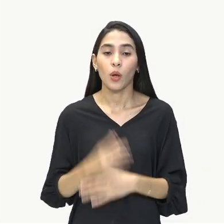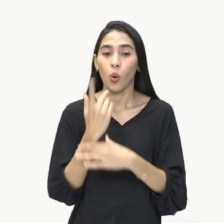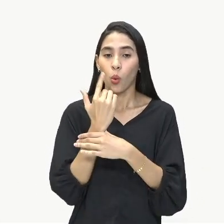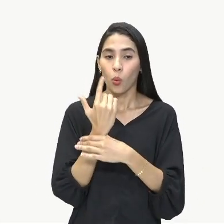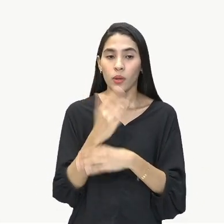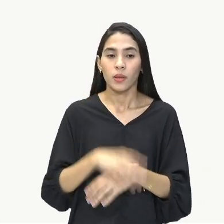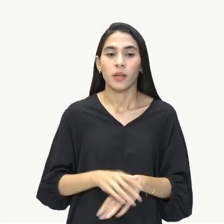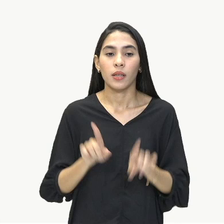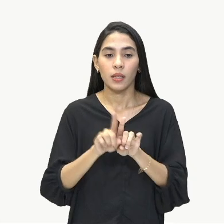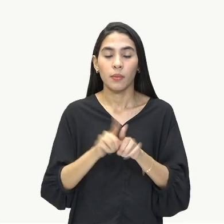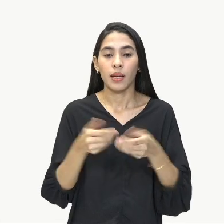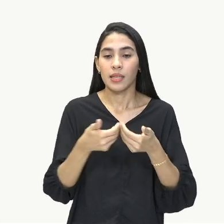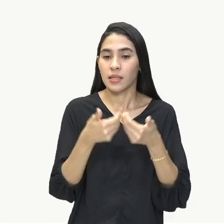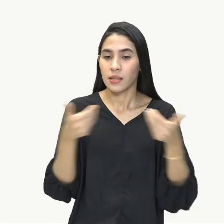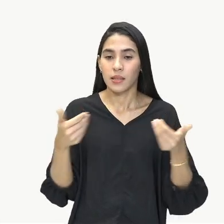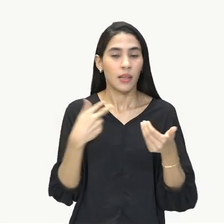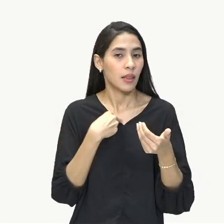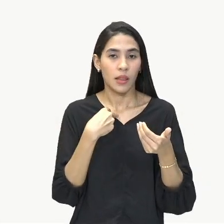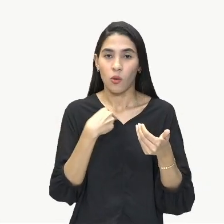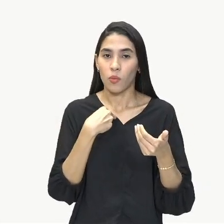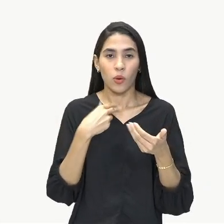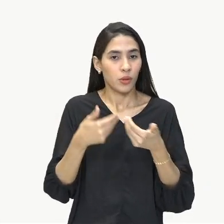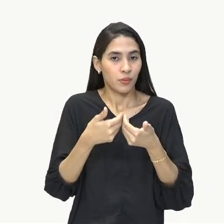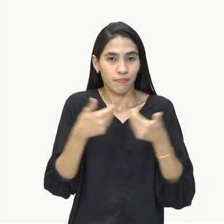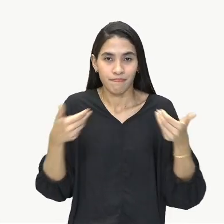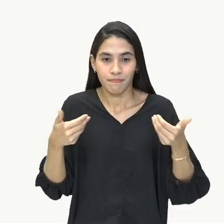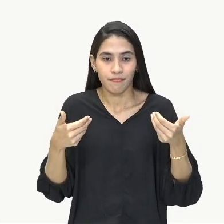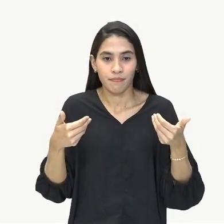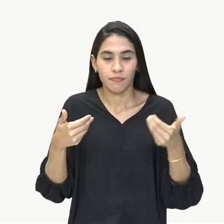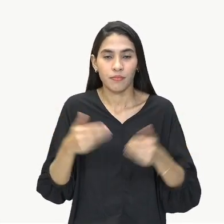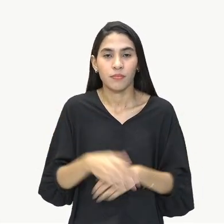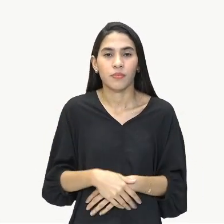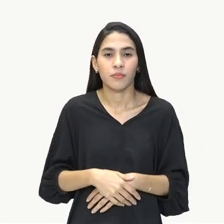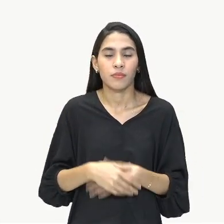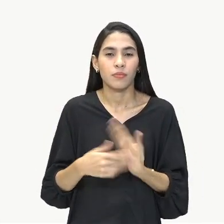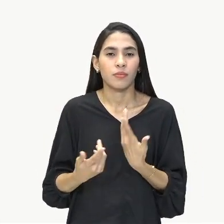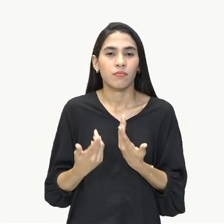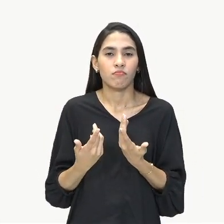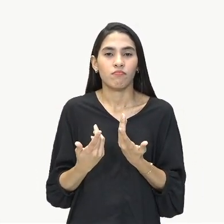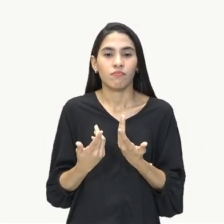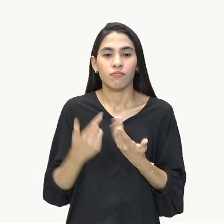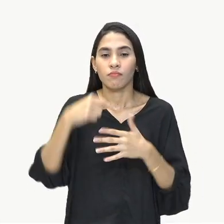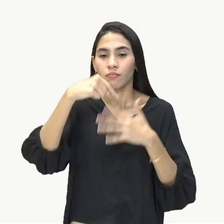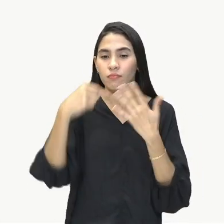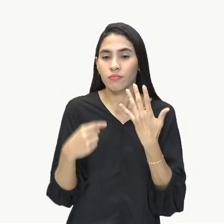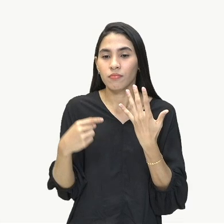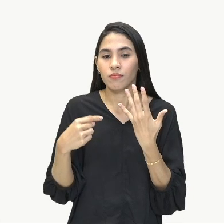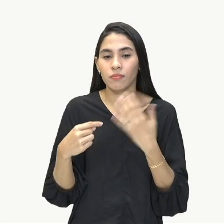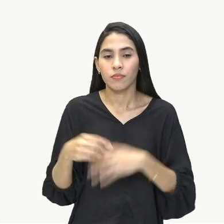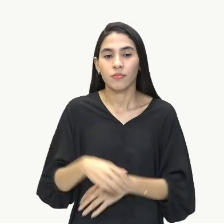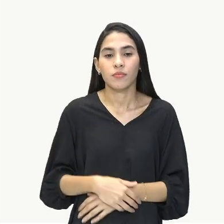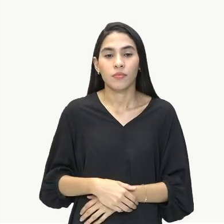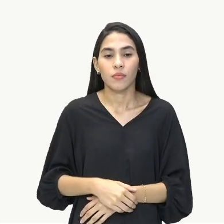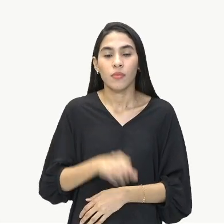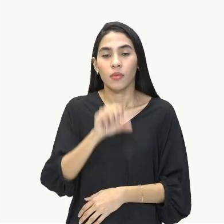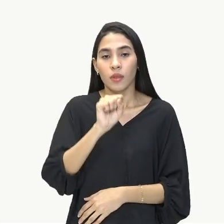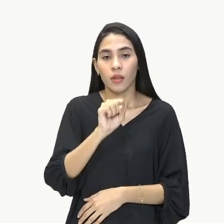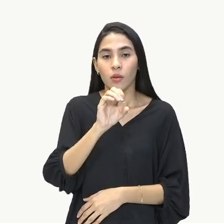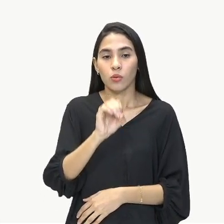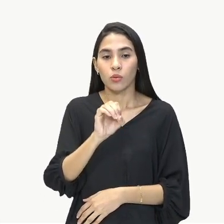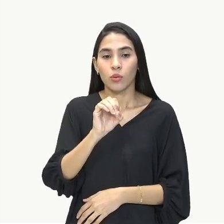não pode ser separada por filtração. E aí, o que a gente acha que é isso aqui? Isso aqui é uma